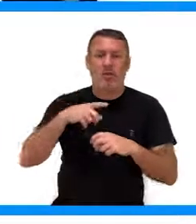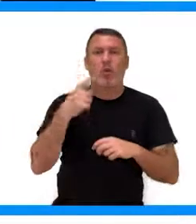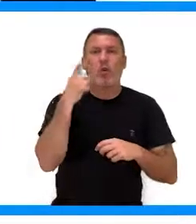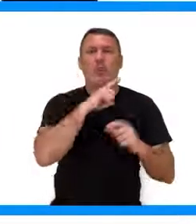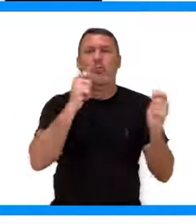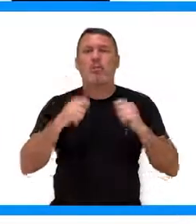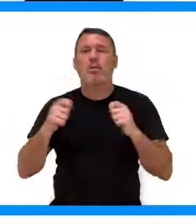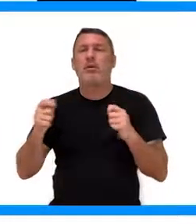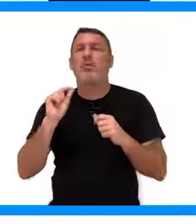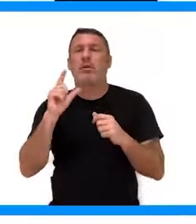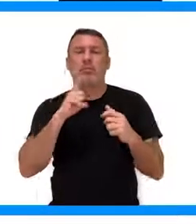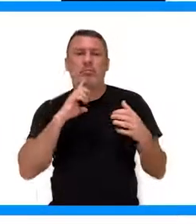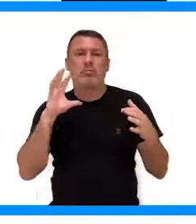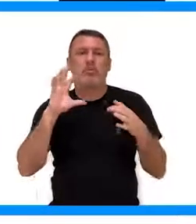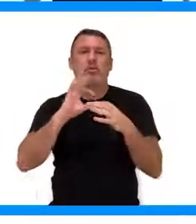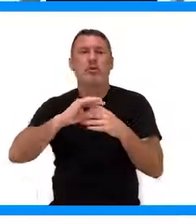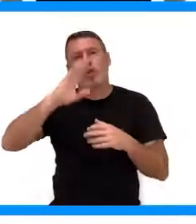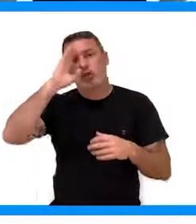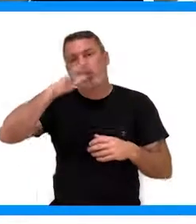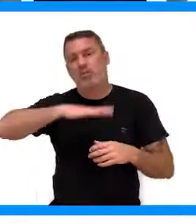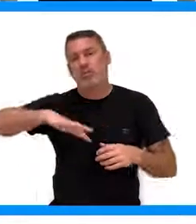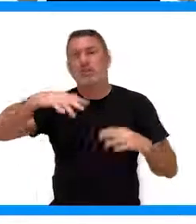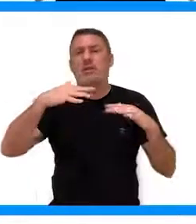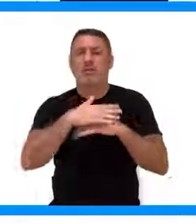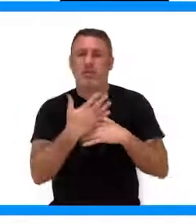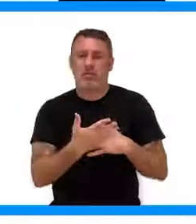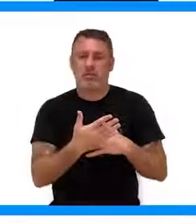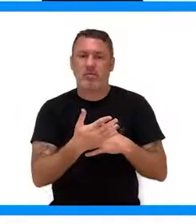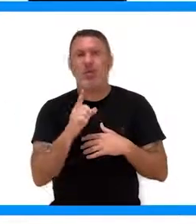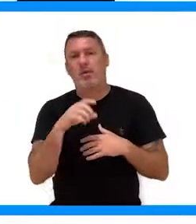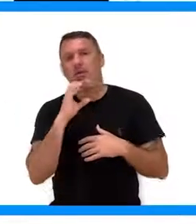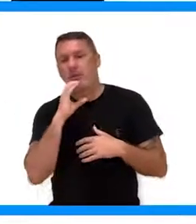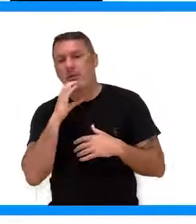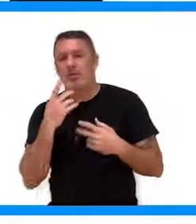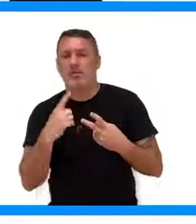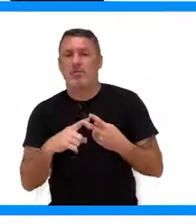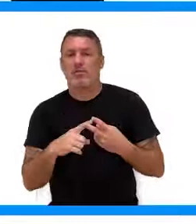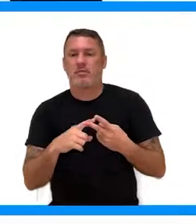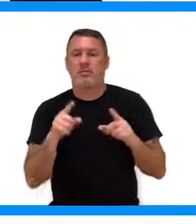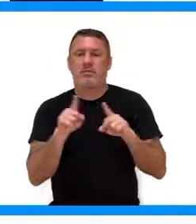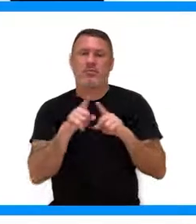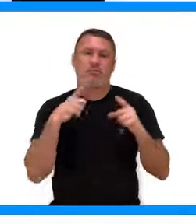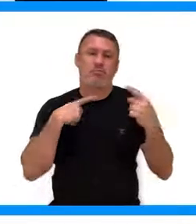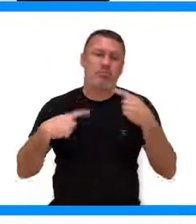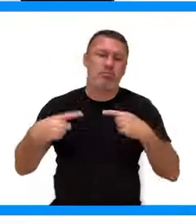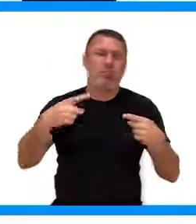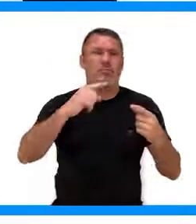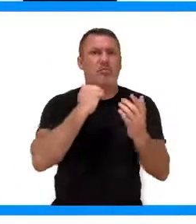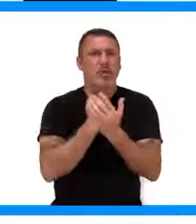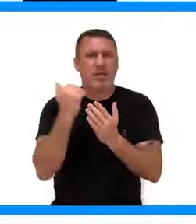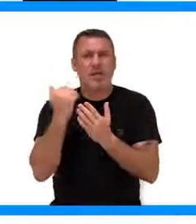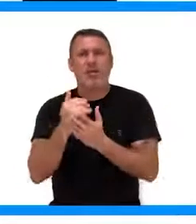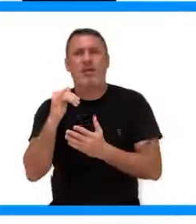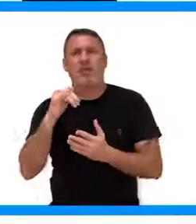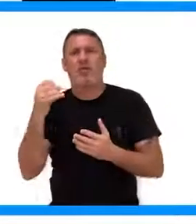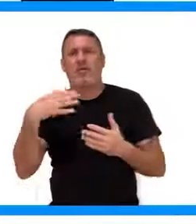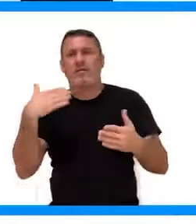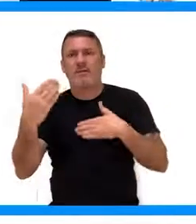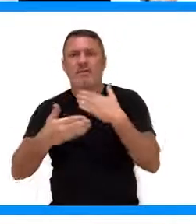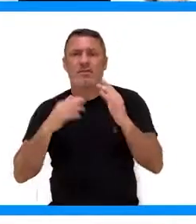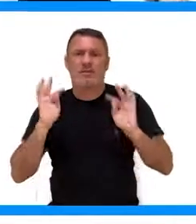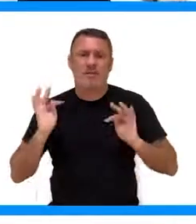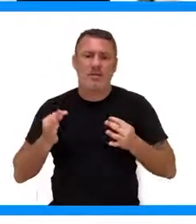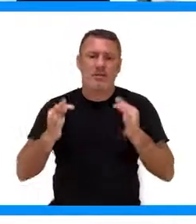desenvolvidas no campo, elas começam a ter ligação direta também com o que vem da cidade, com o conhecimento debatido, discutido, as